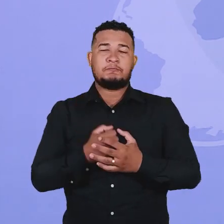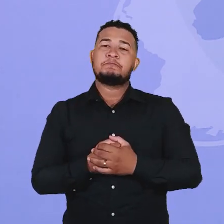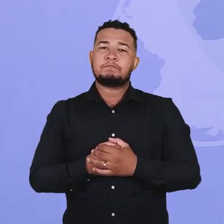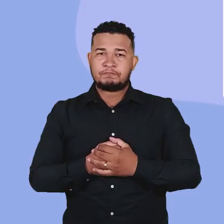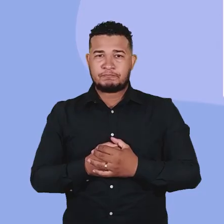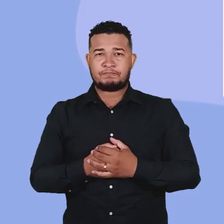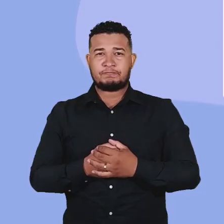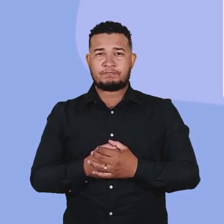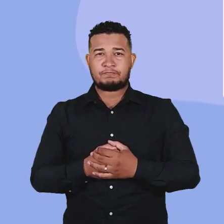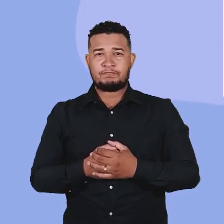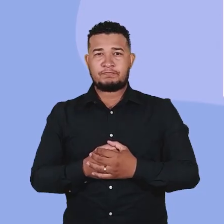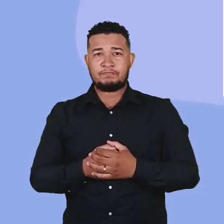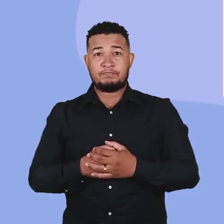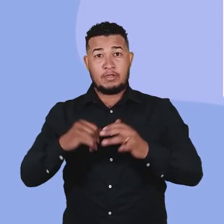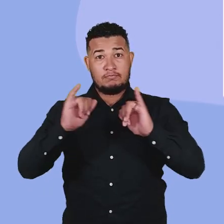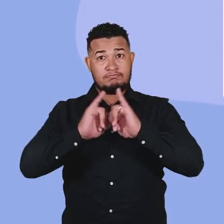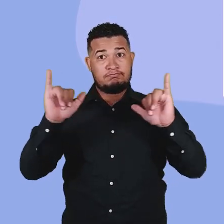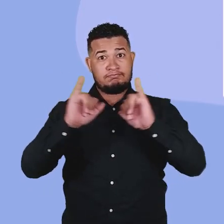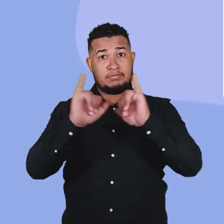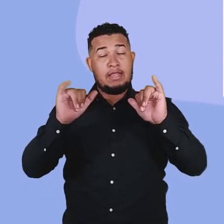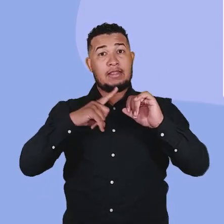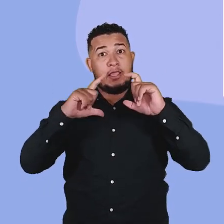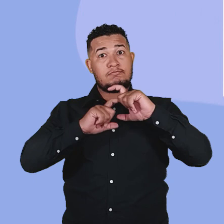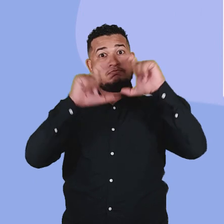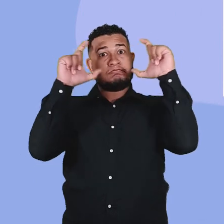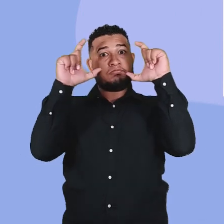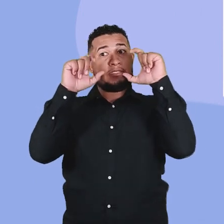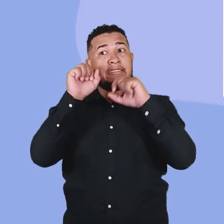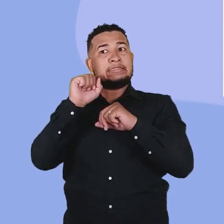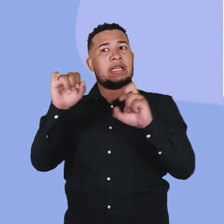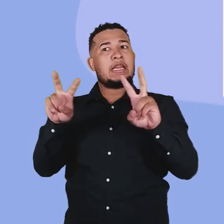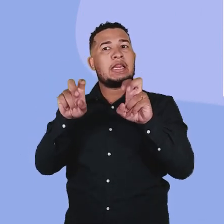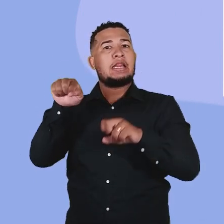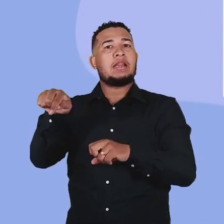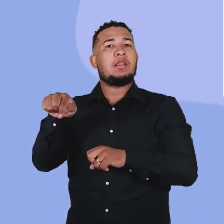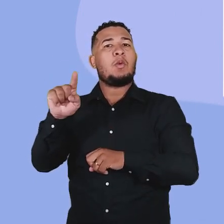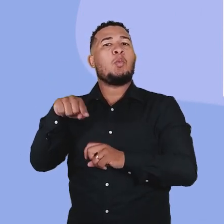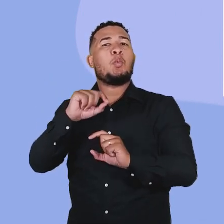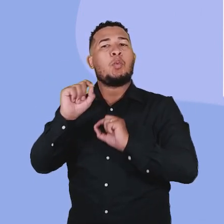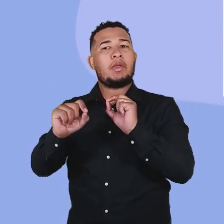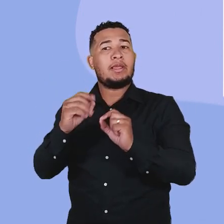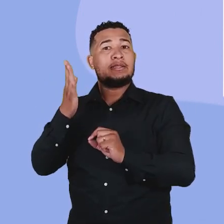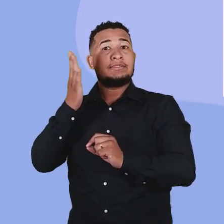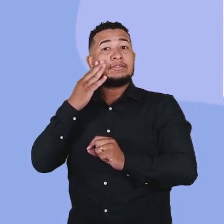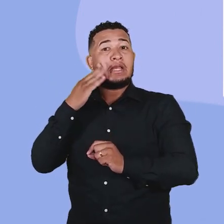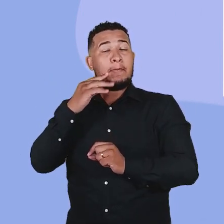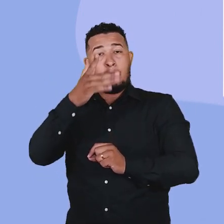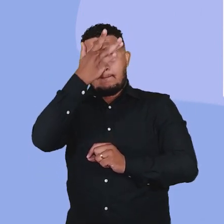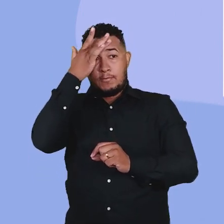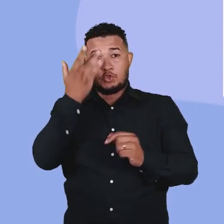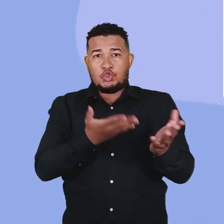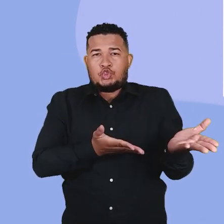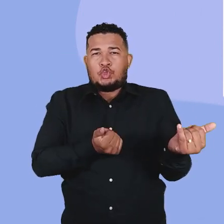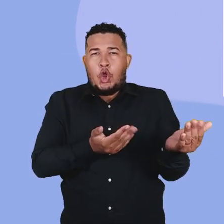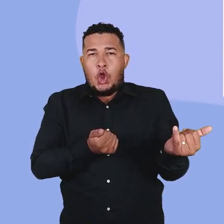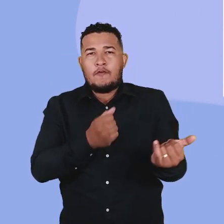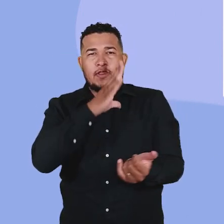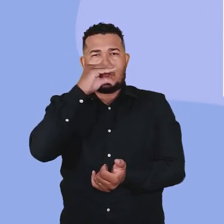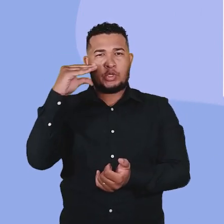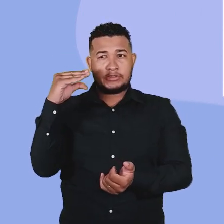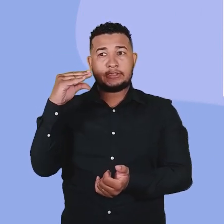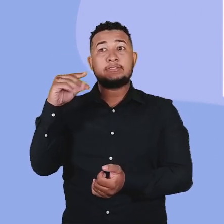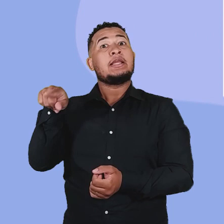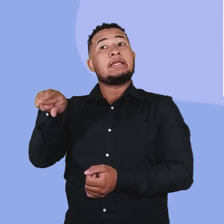slide. O alerta se acende quando se leva em conta o fato de que adolescentes